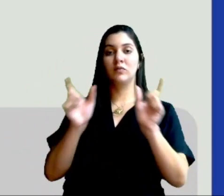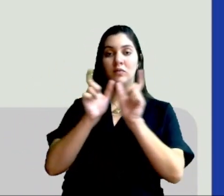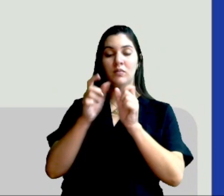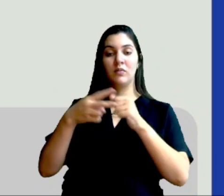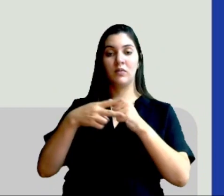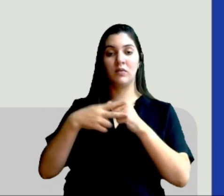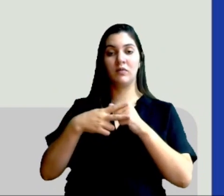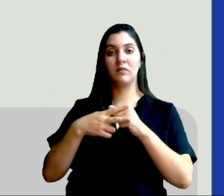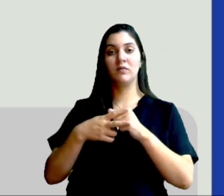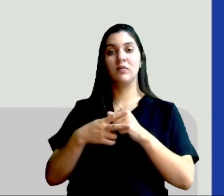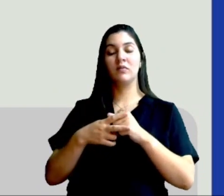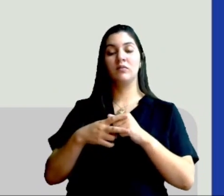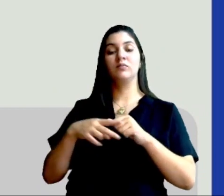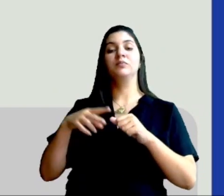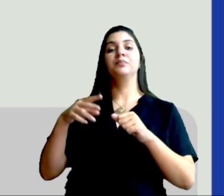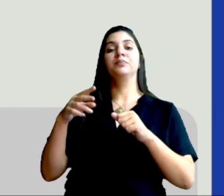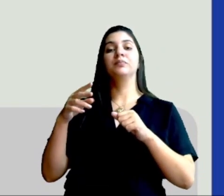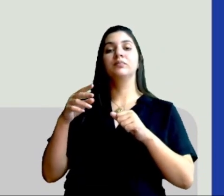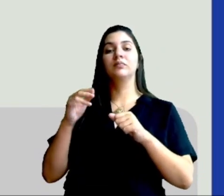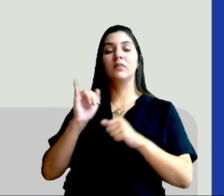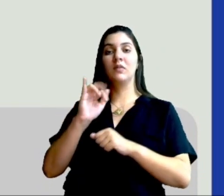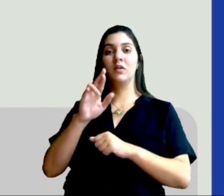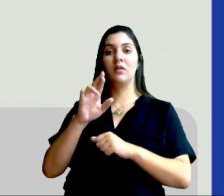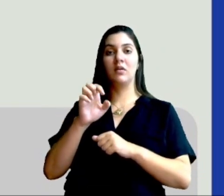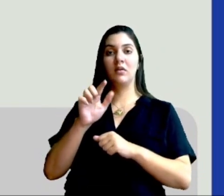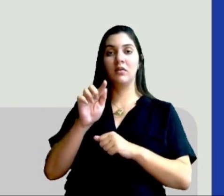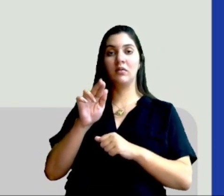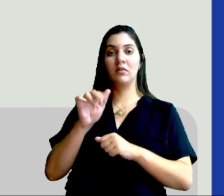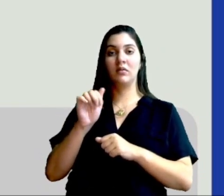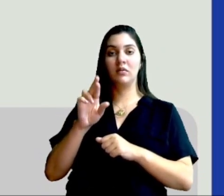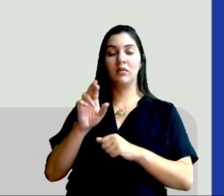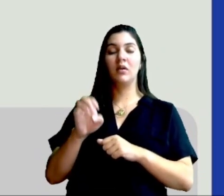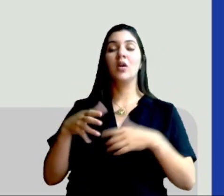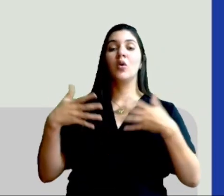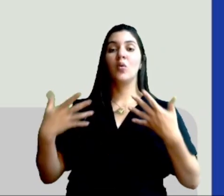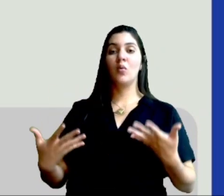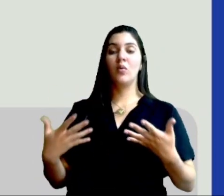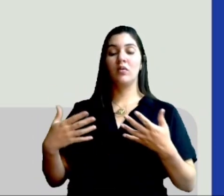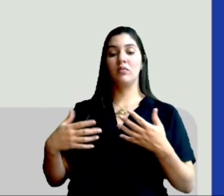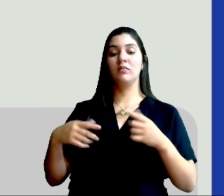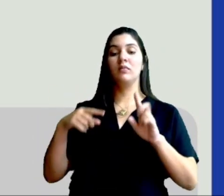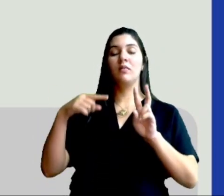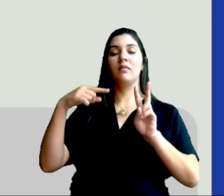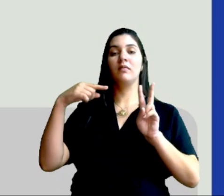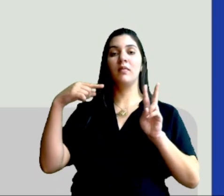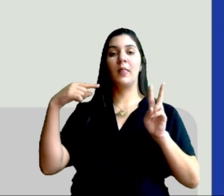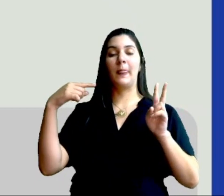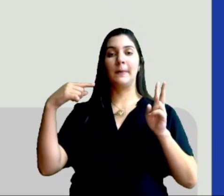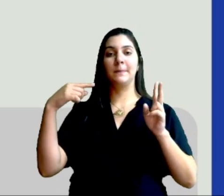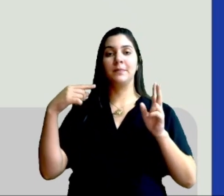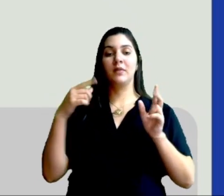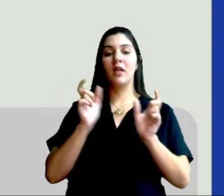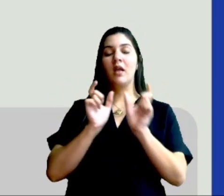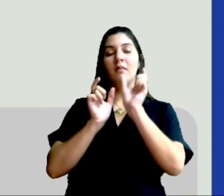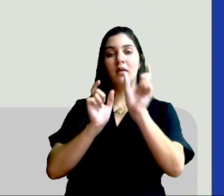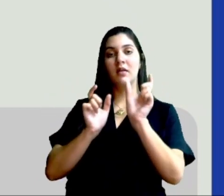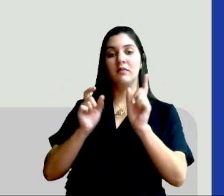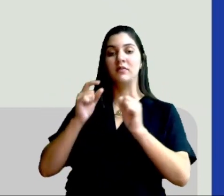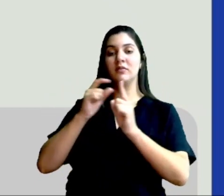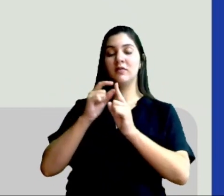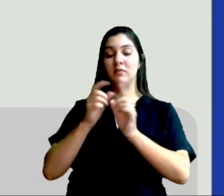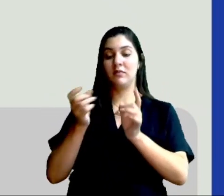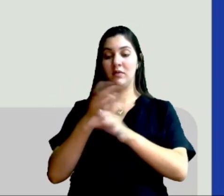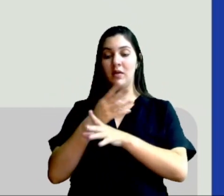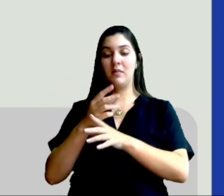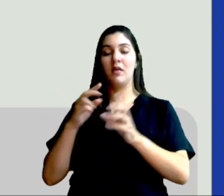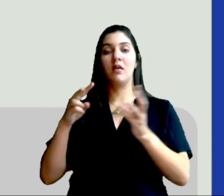nos verbos irregulares. Quando a raiz de um verbo acaba com a